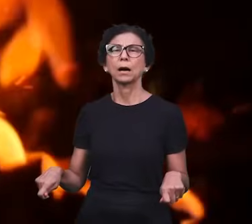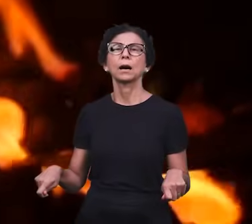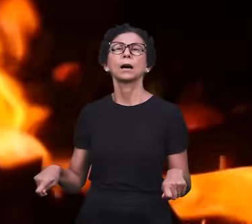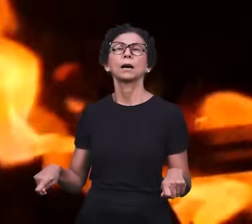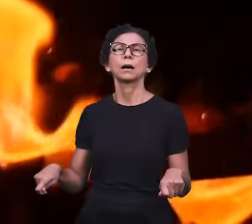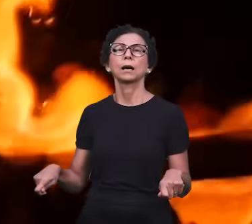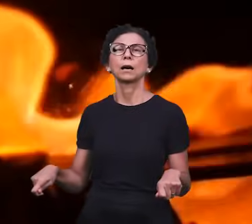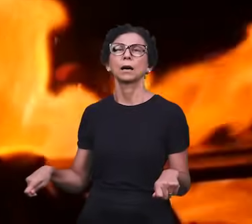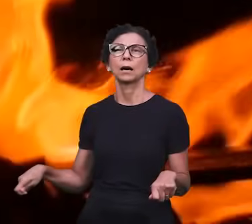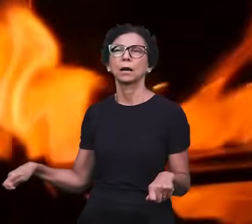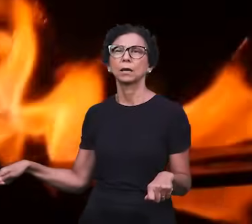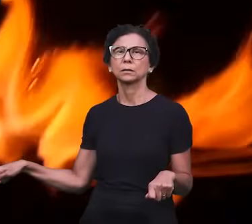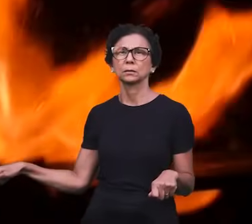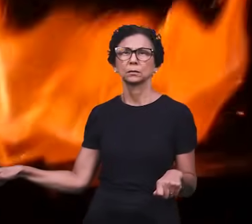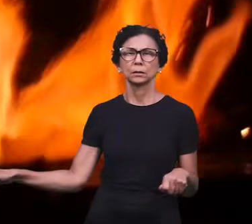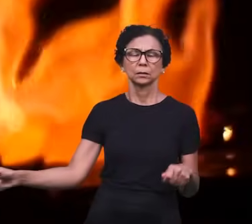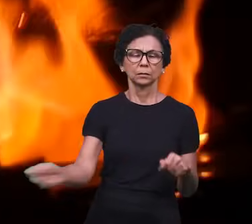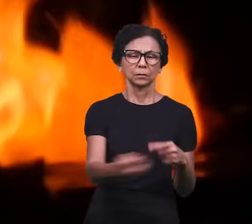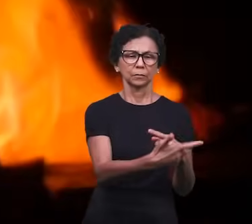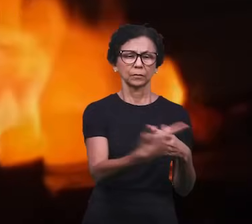para as belezas.